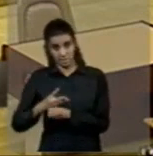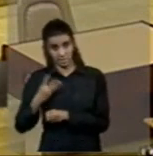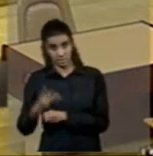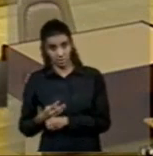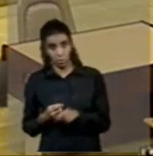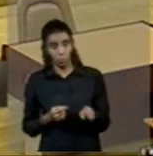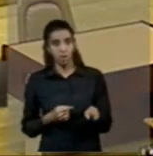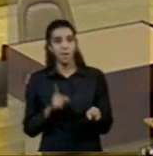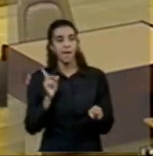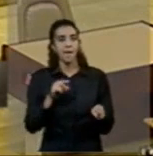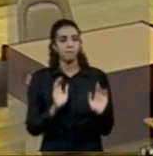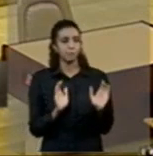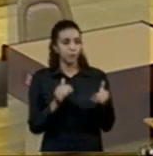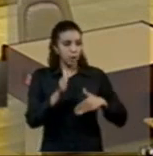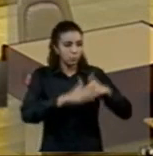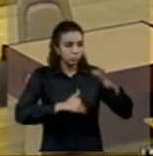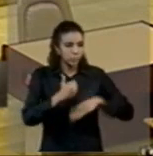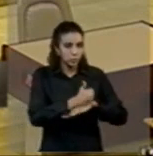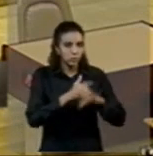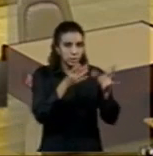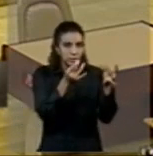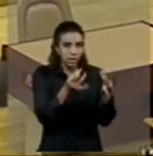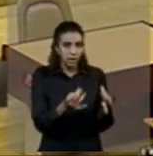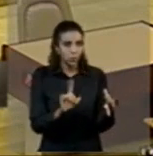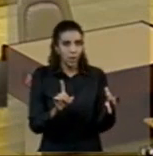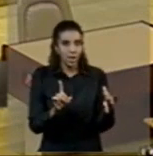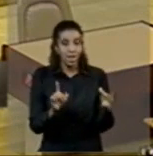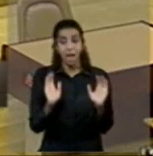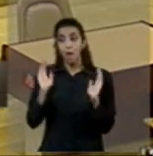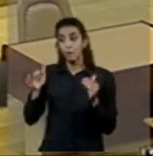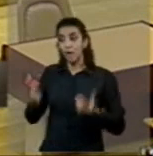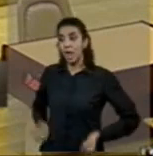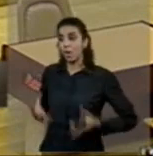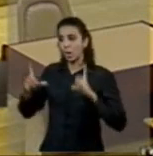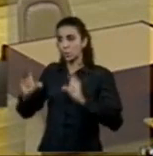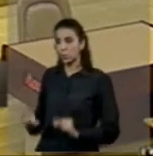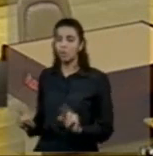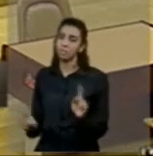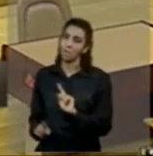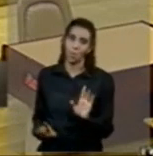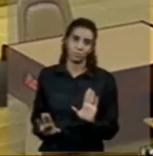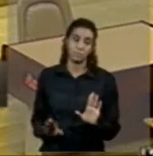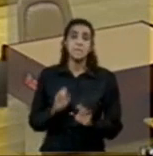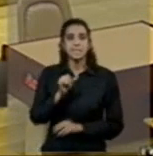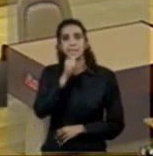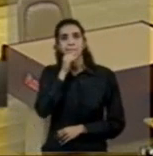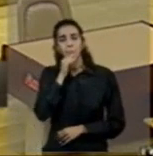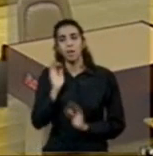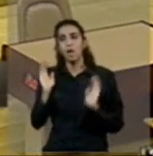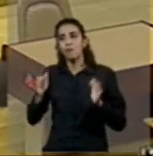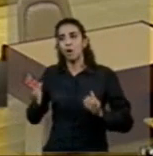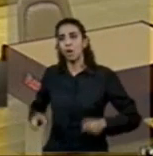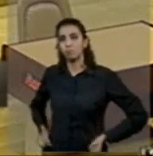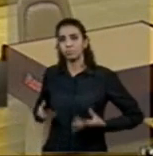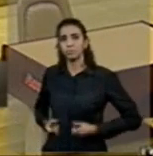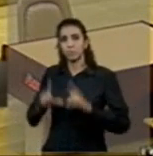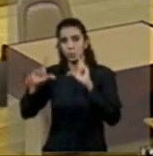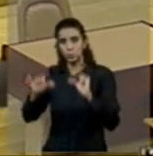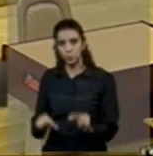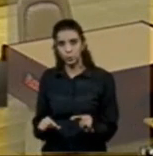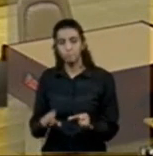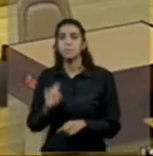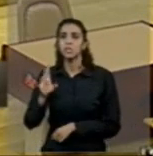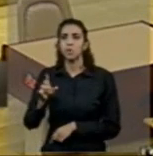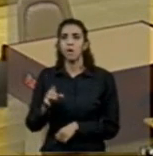é especialização e não redução de custos. Mesmo que se pautasse a redução de custos, apenas por esforço